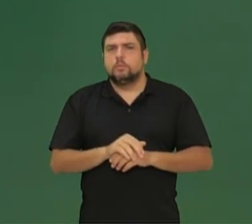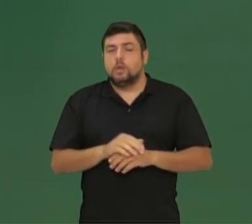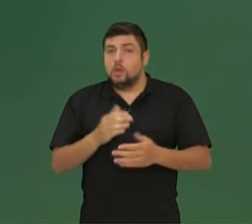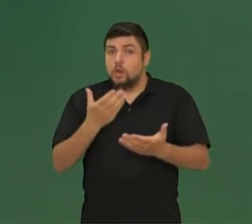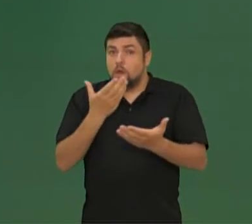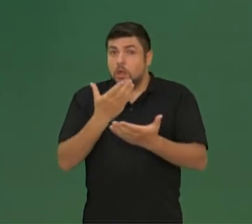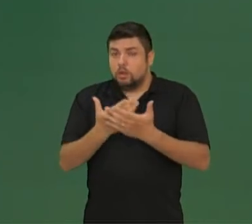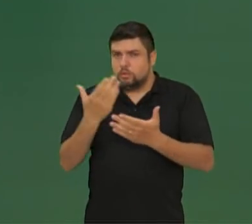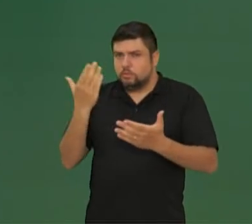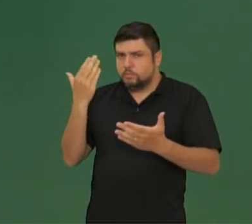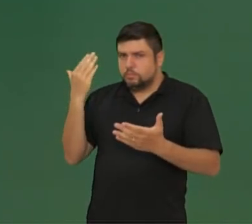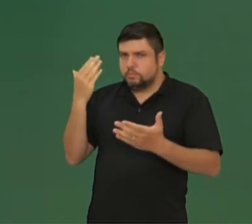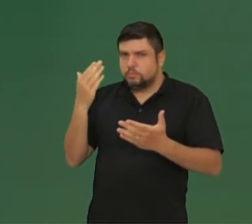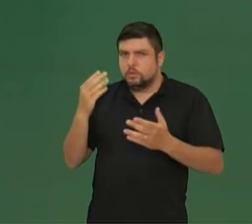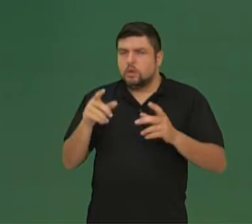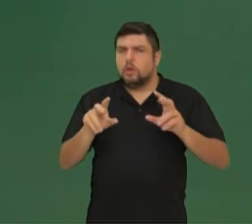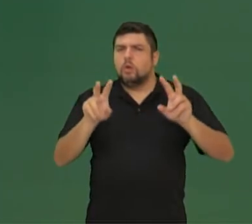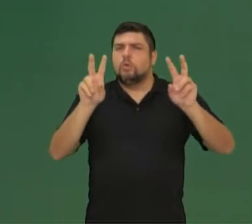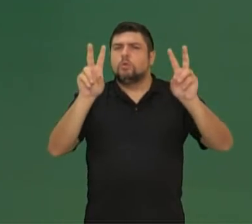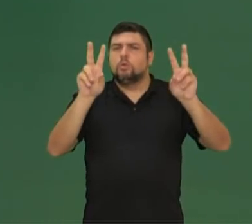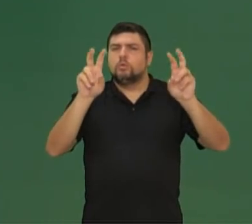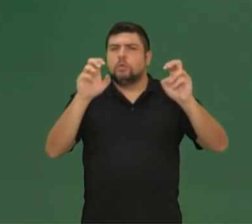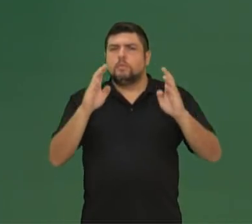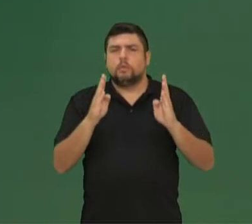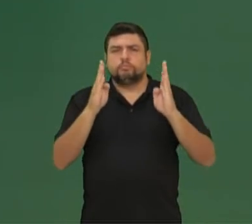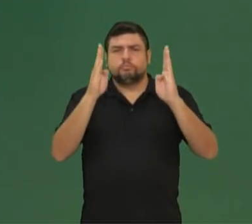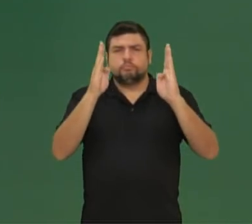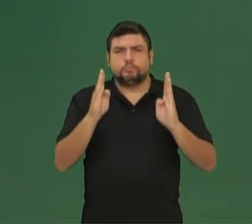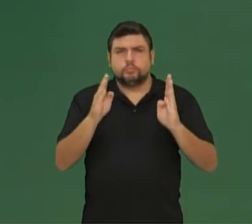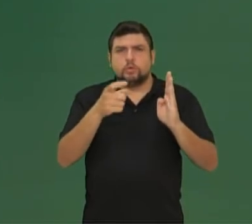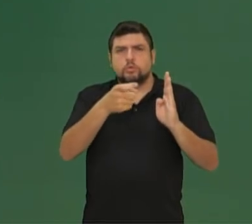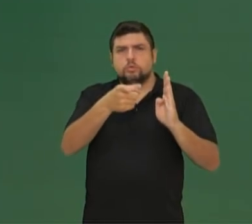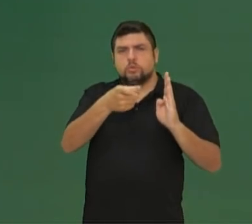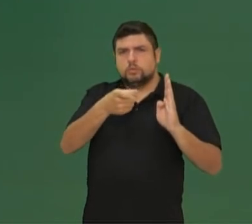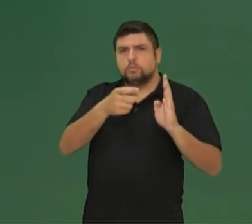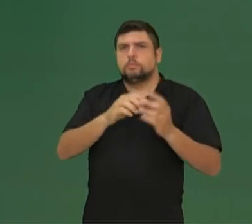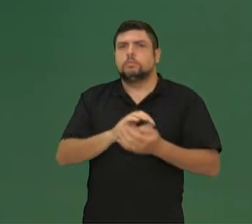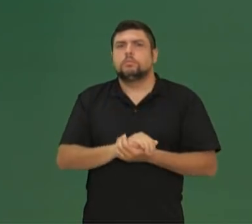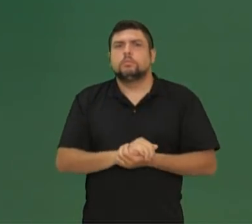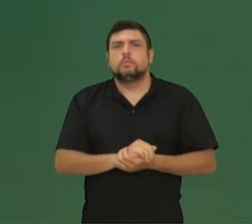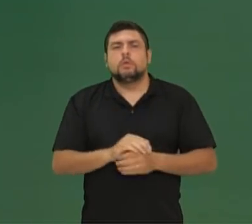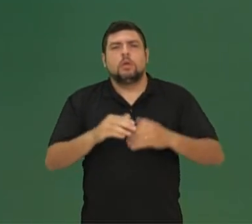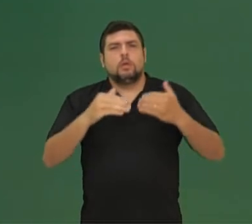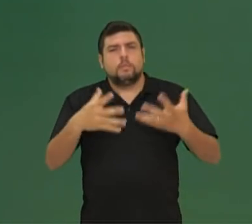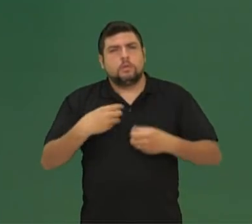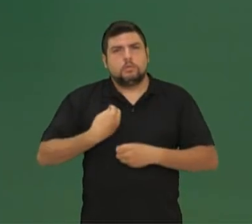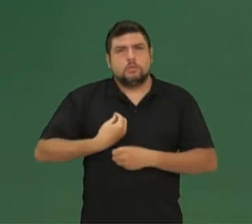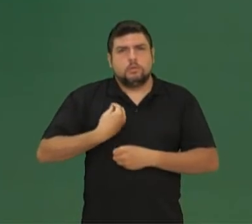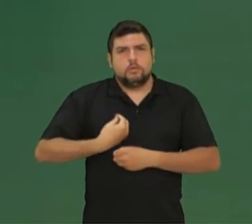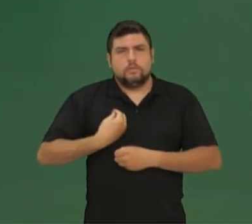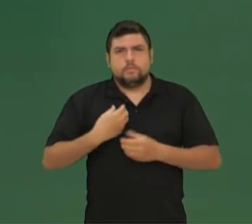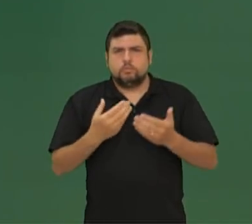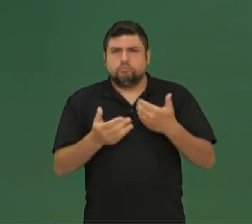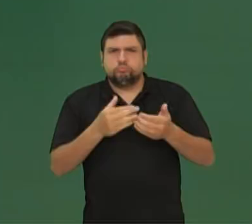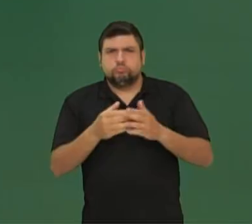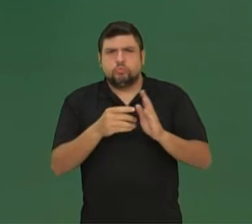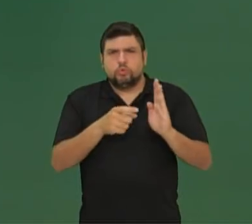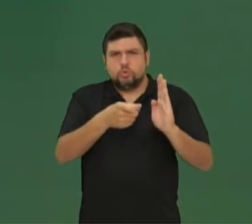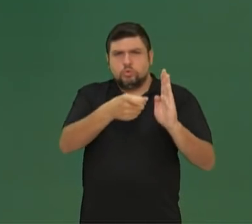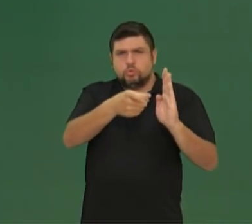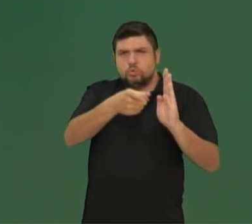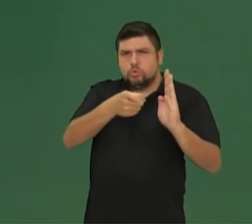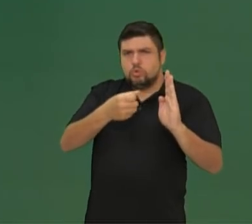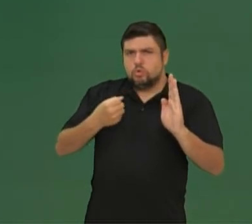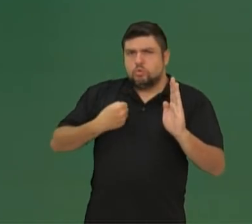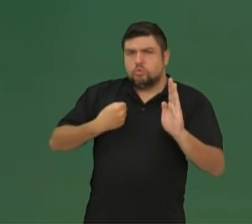a gente viu equação modular. Relembrando, né, que a equação modular, ela existe para qualquer x que pertença aos reais,